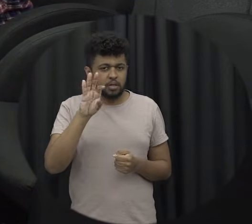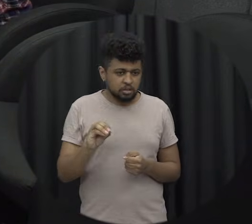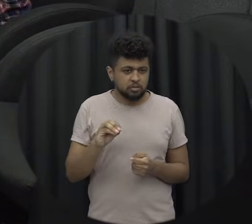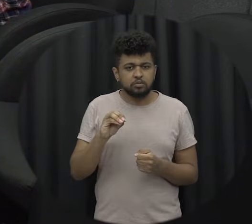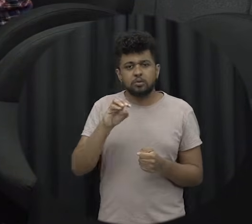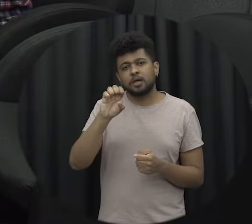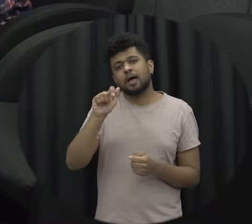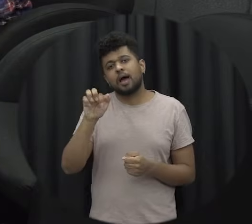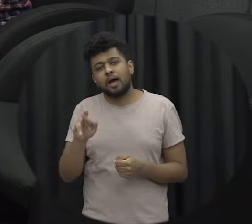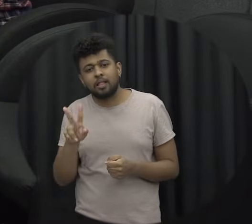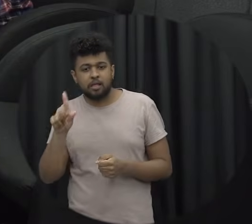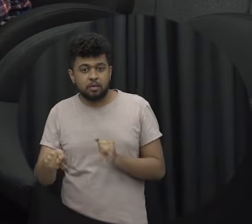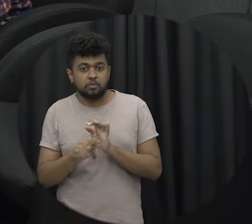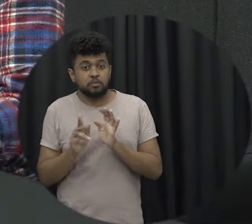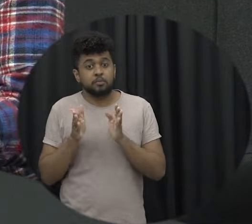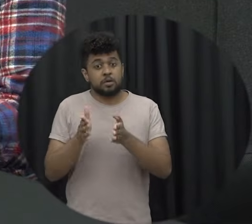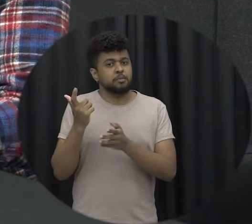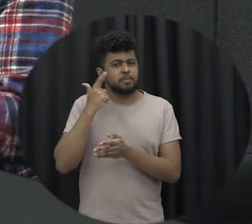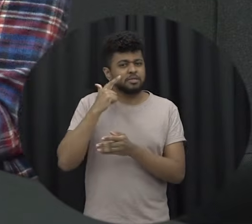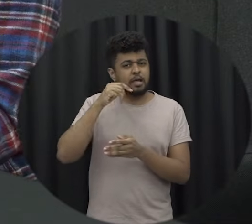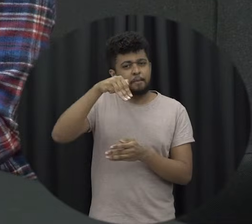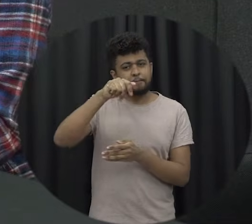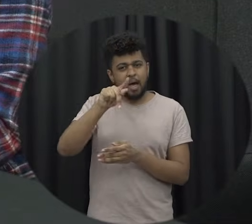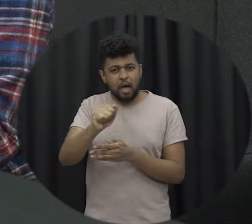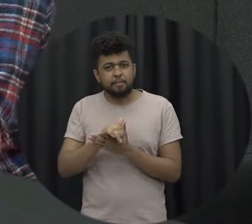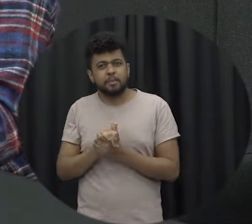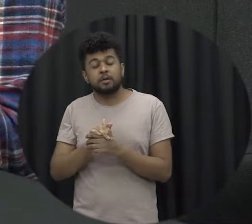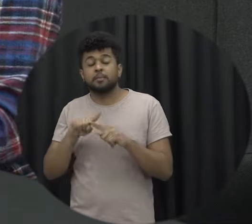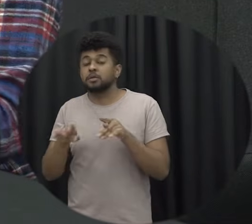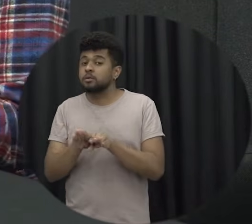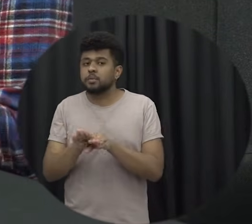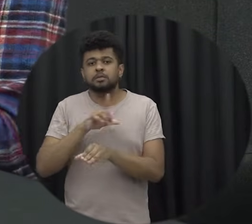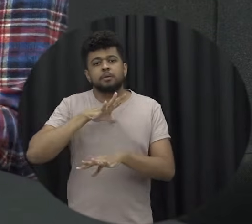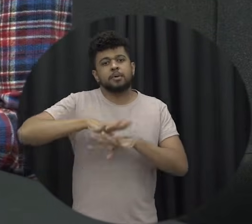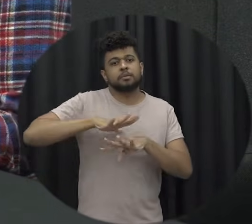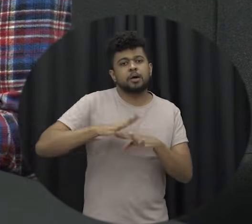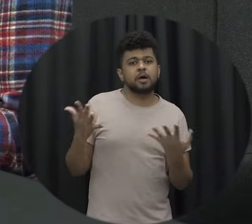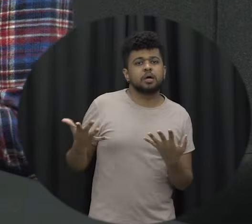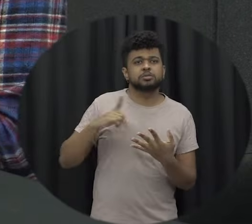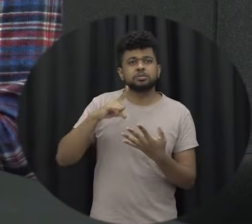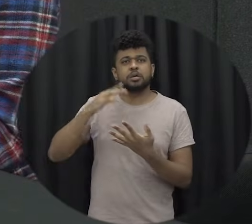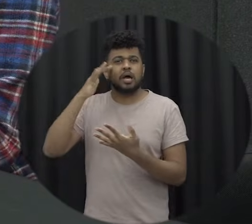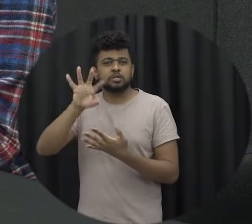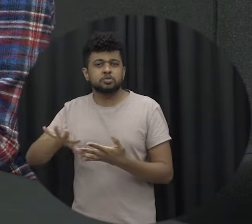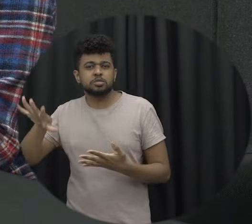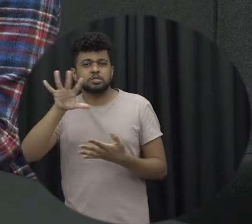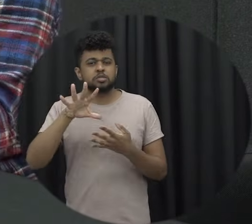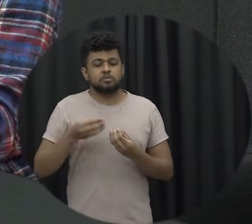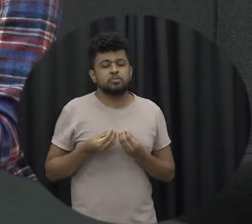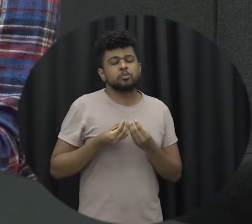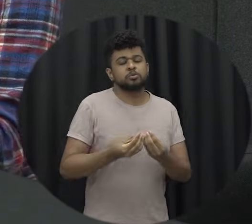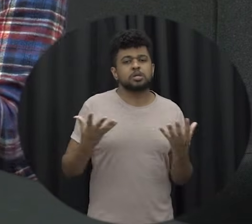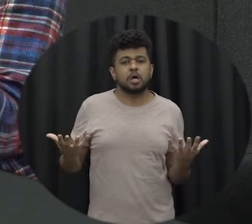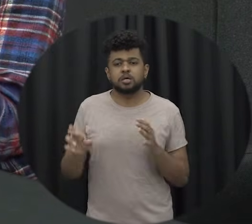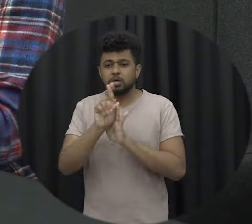essas coisas fazem parte, né, pensar num mapa, né, mas também tem uma matemática ali, tem um raciocínio de proporcionalidade,